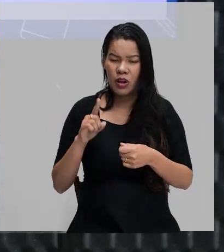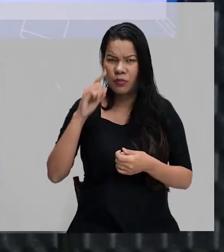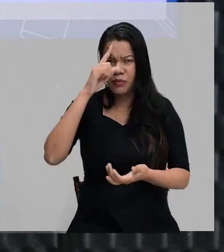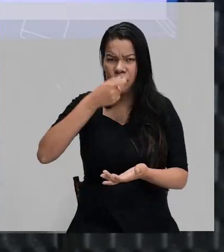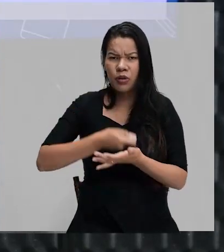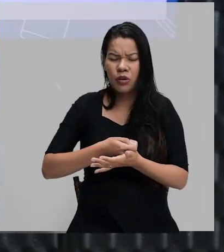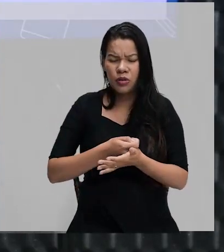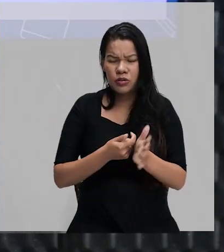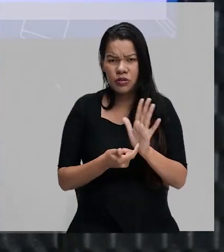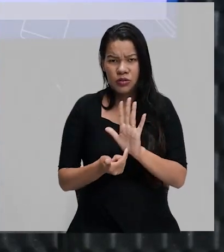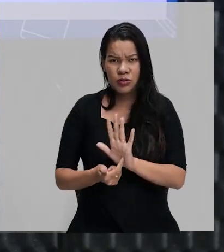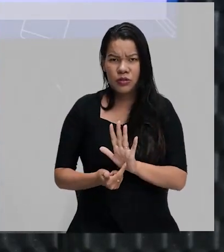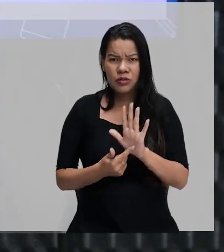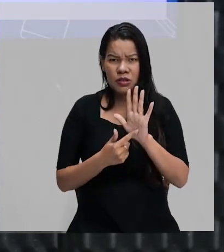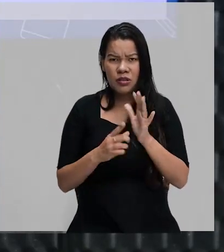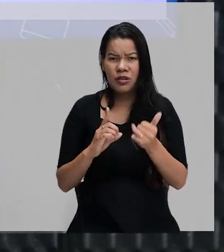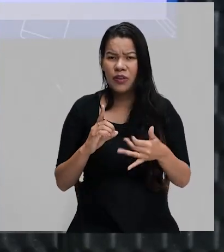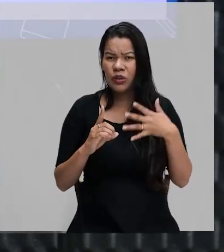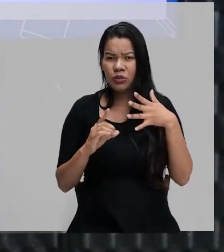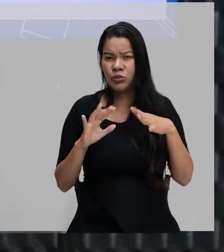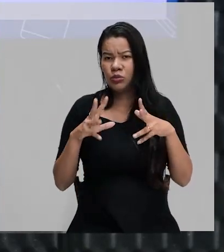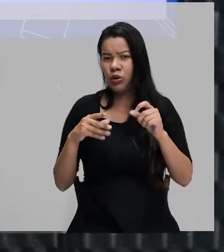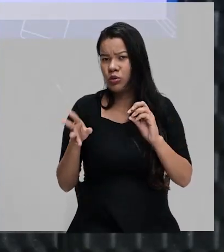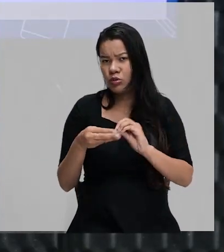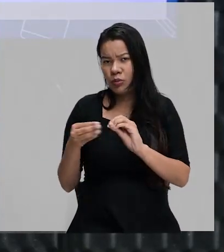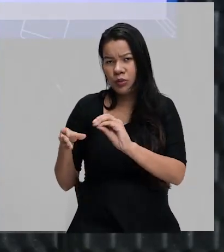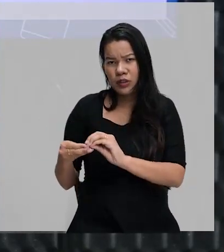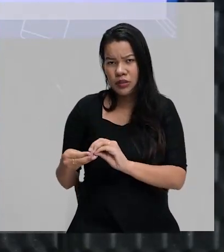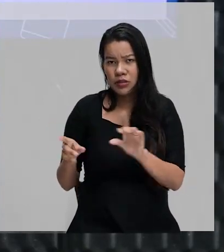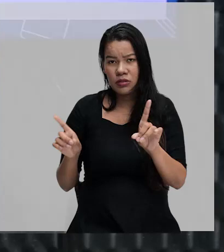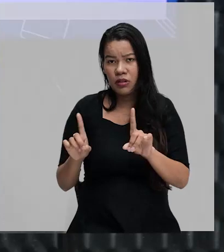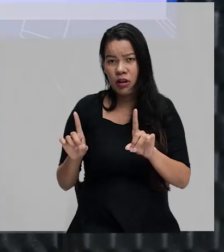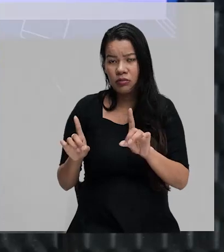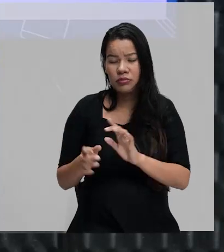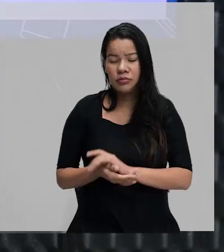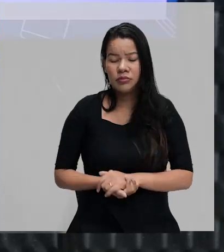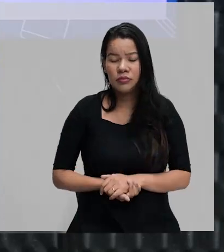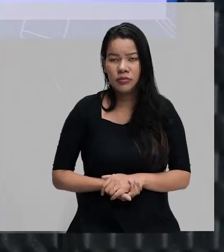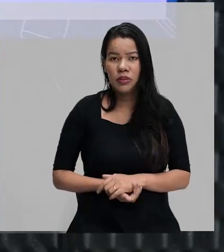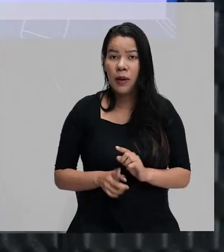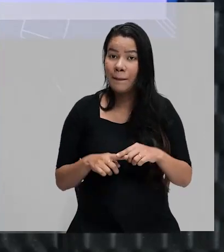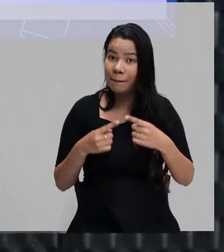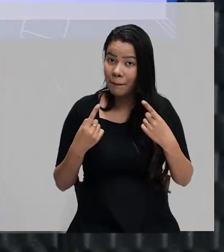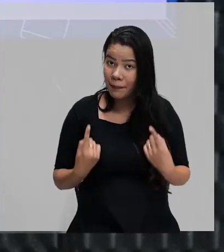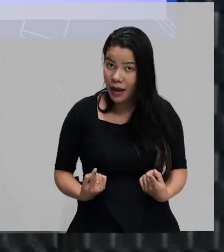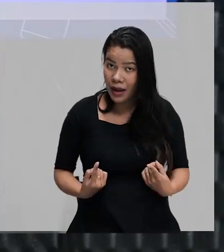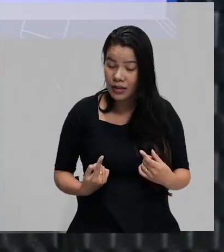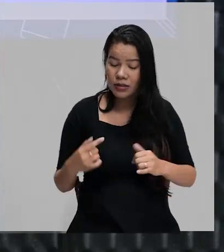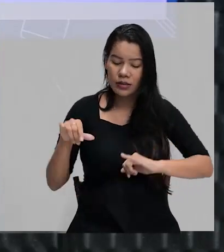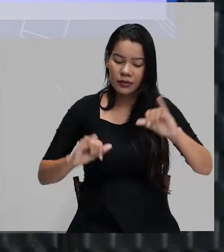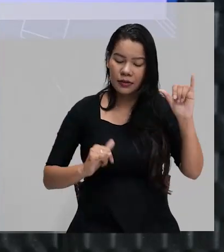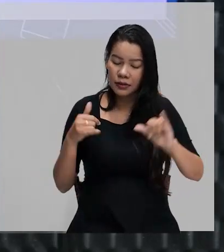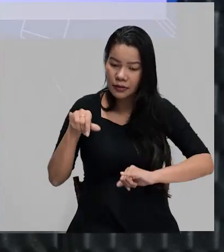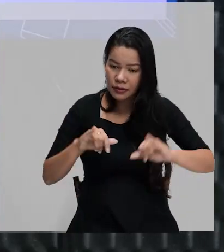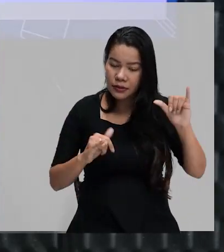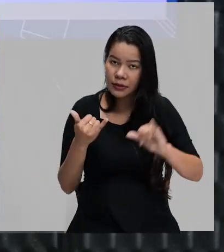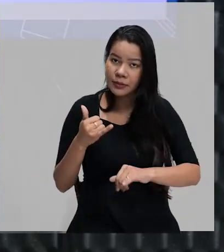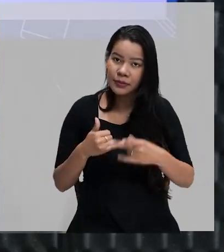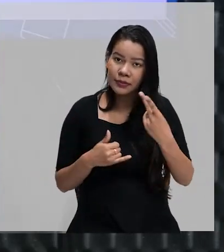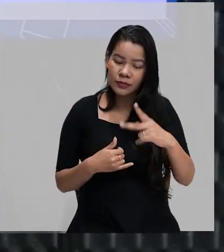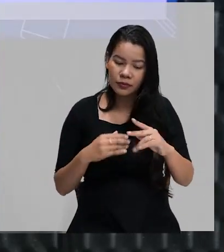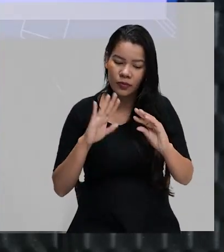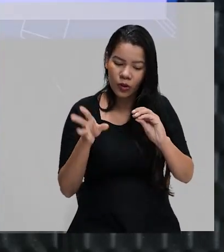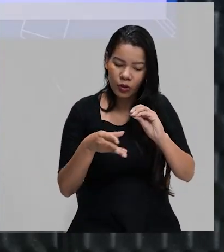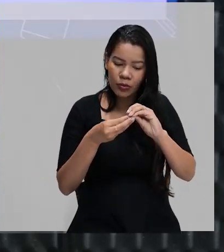os componentes de forma proporcional, bem definido. No entanto, na química, esses componentes,